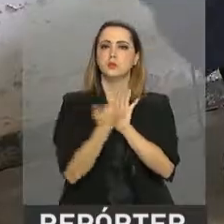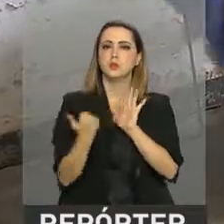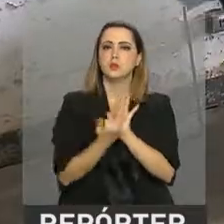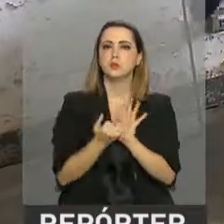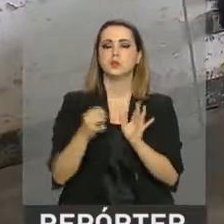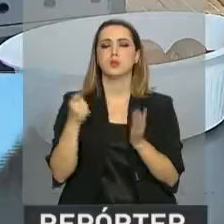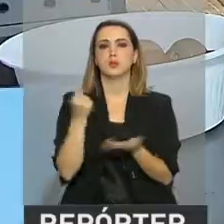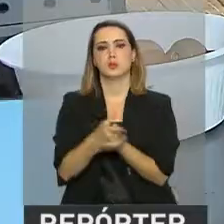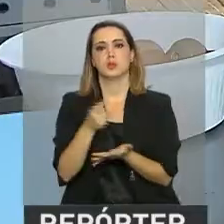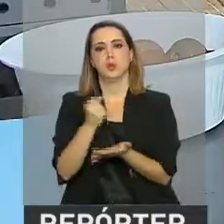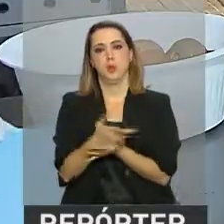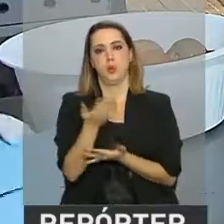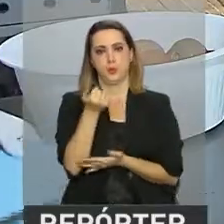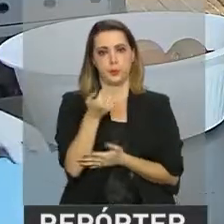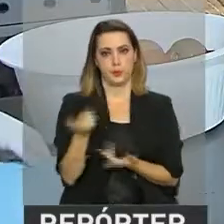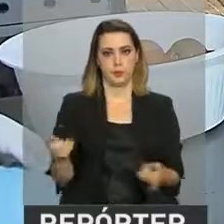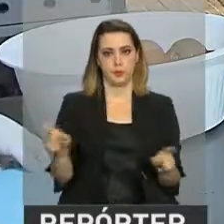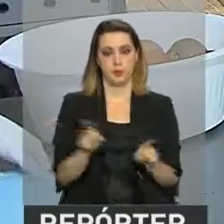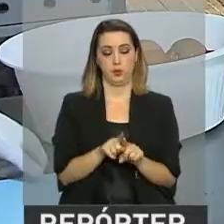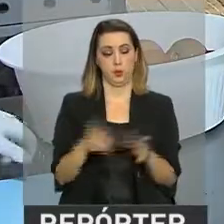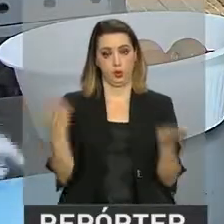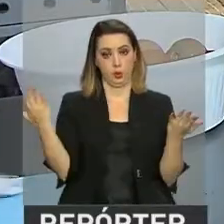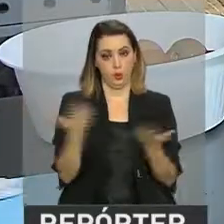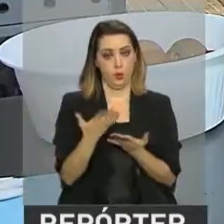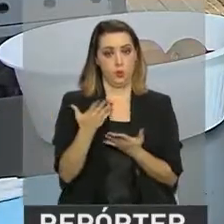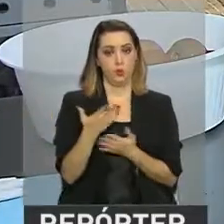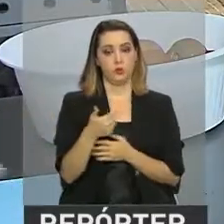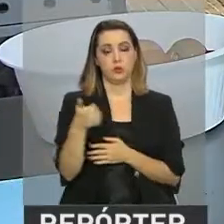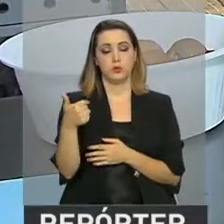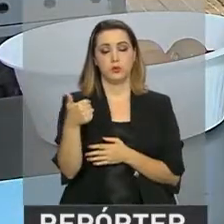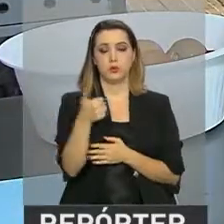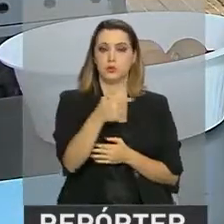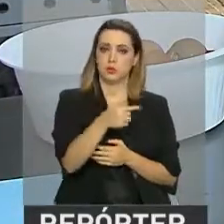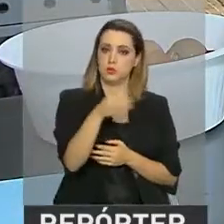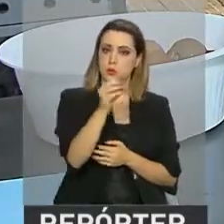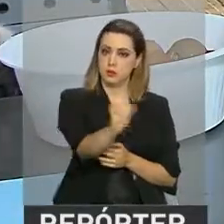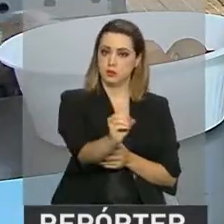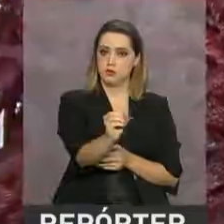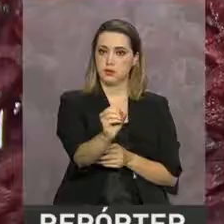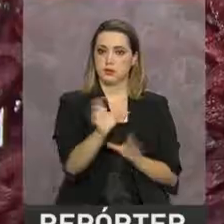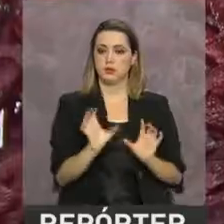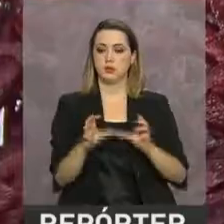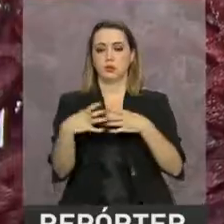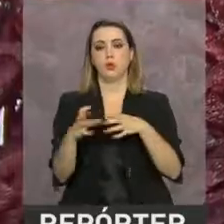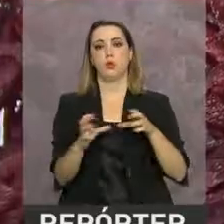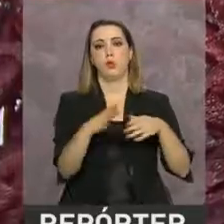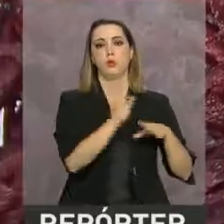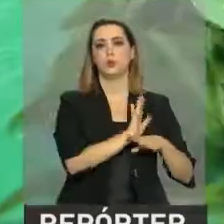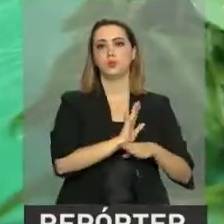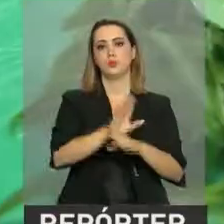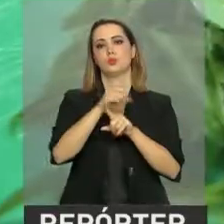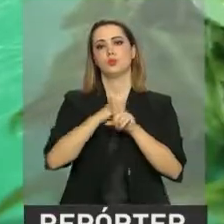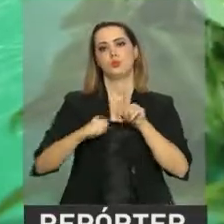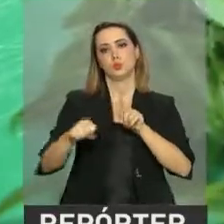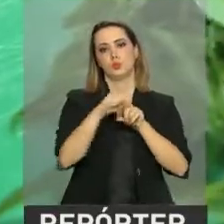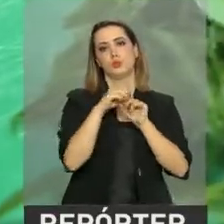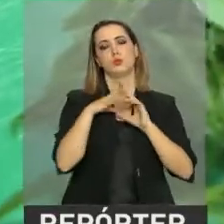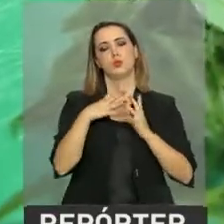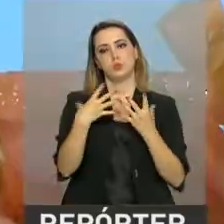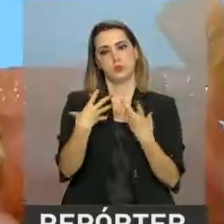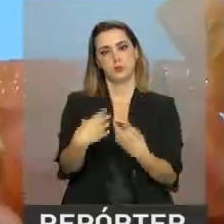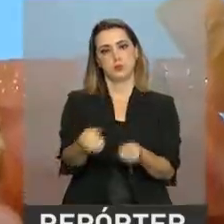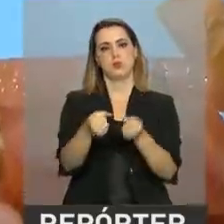de alimentos. Hoje, 170 entidades da assistência social estão cadastradas para